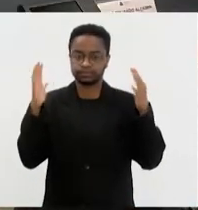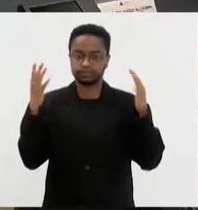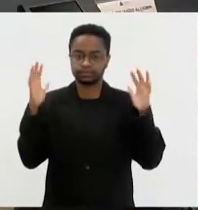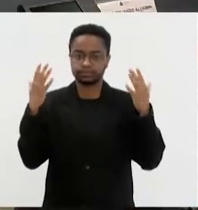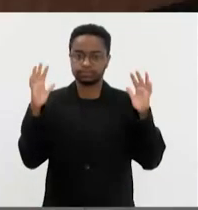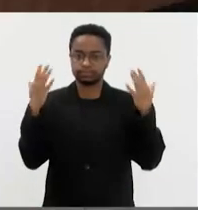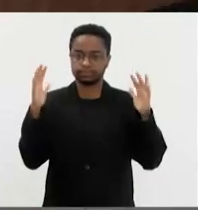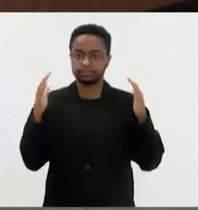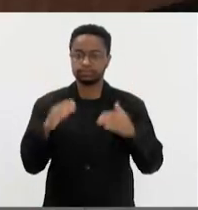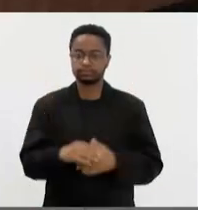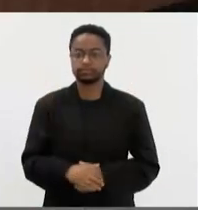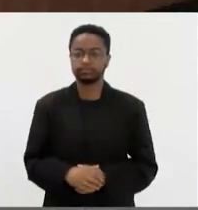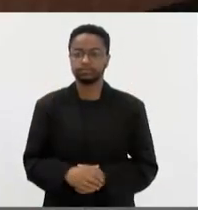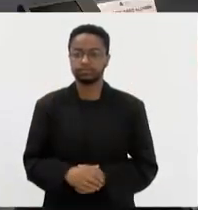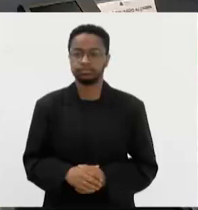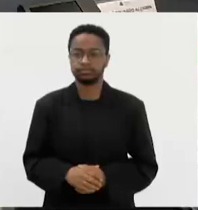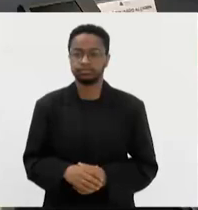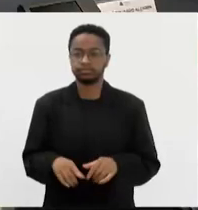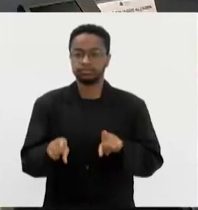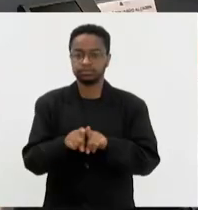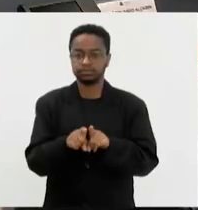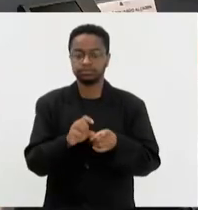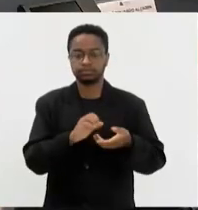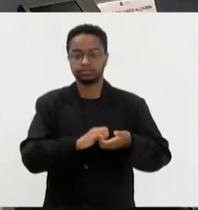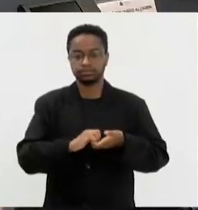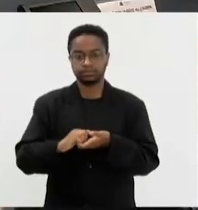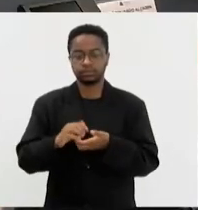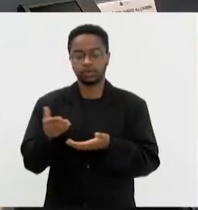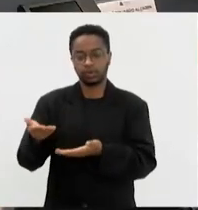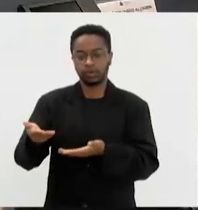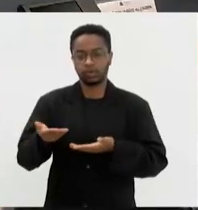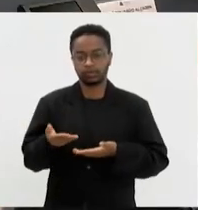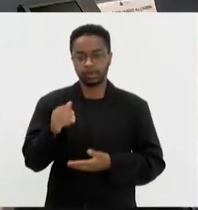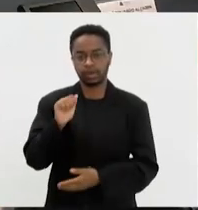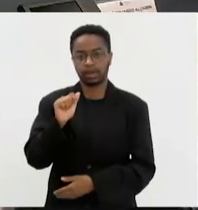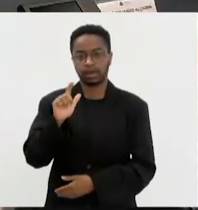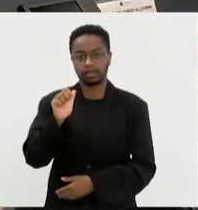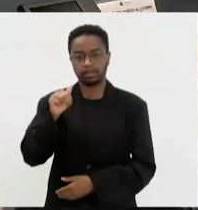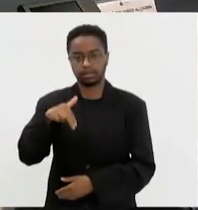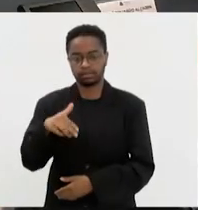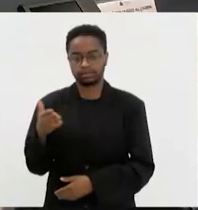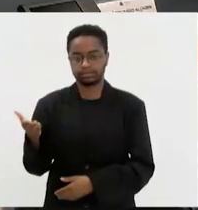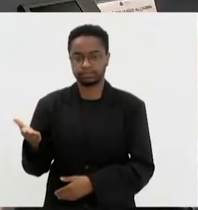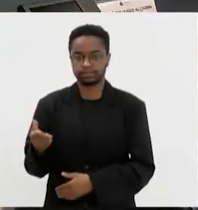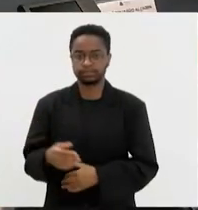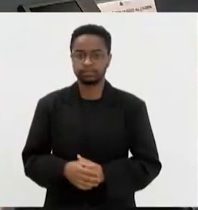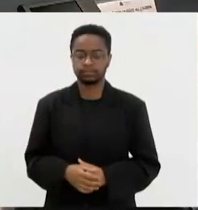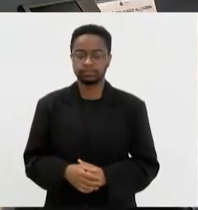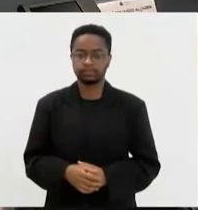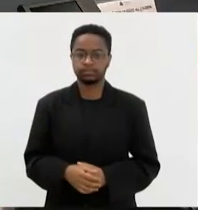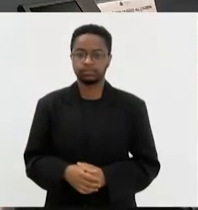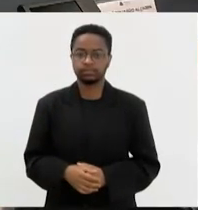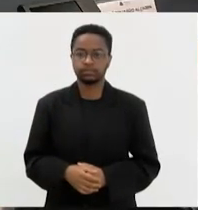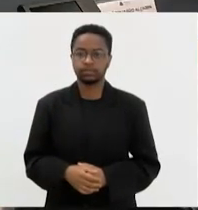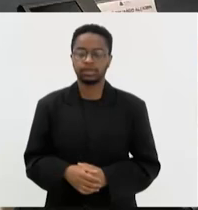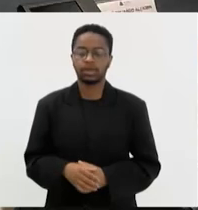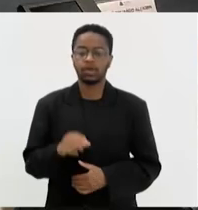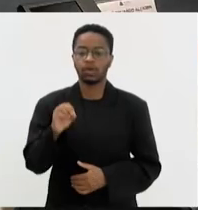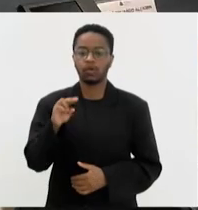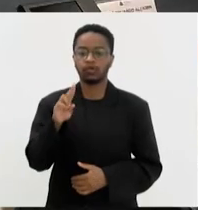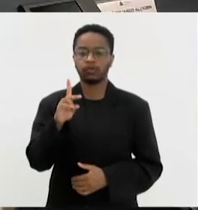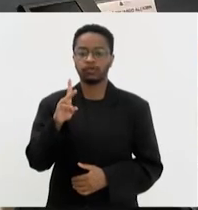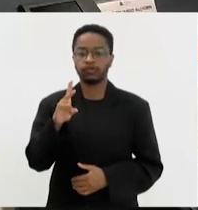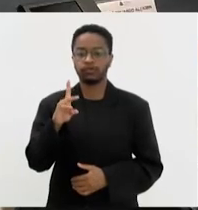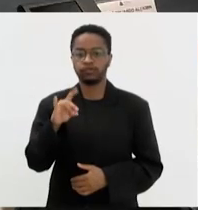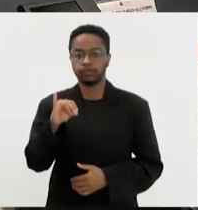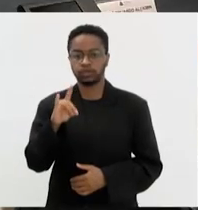obrigado também para sua saudação convidamos o Senor alante Tonelli Ouvidor e Desembargador eleitoral